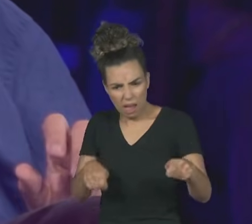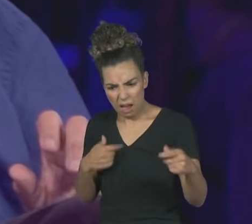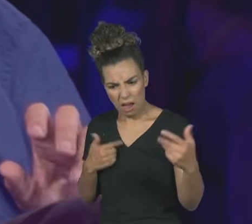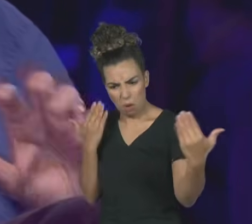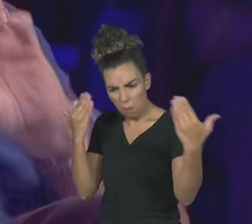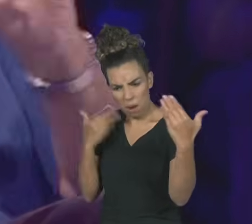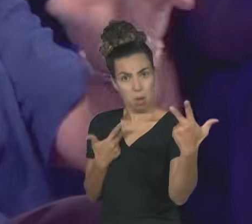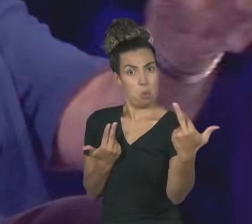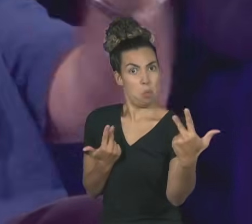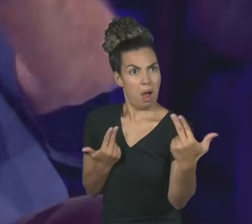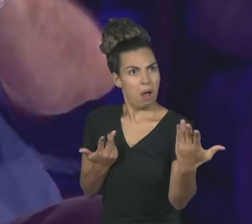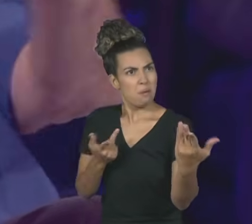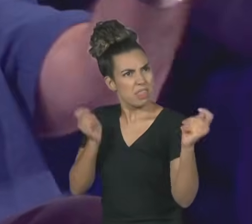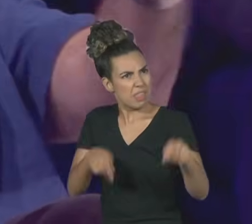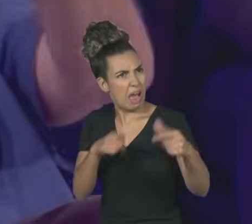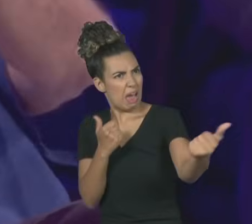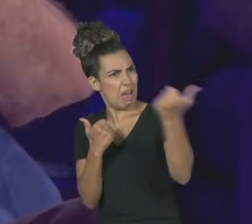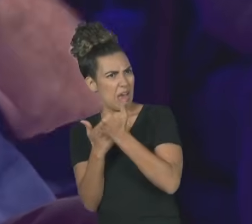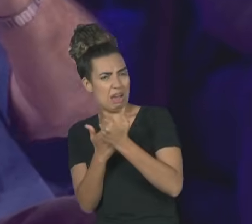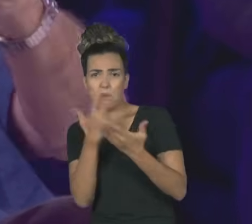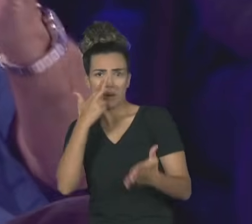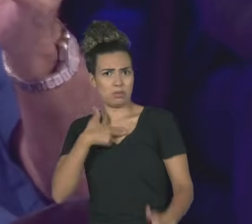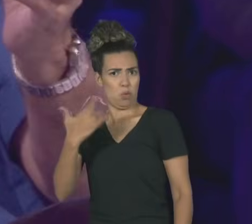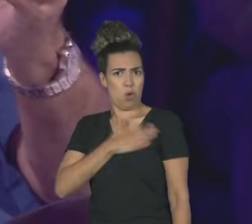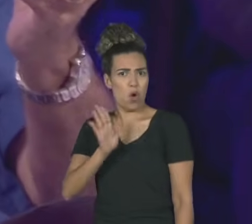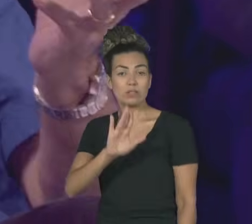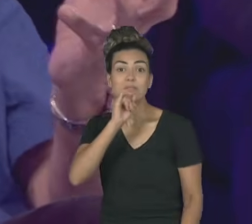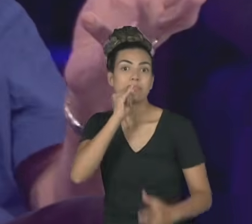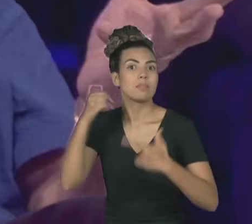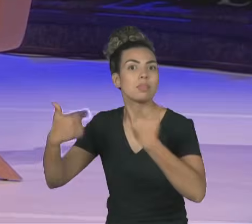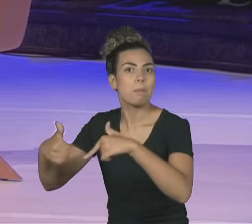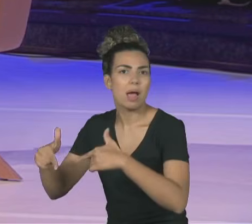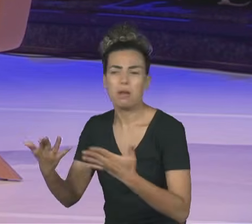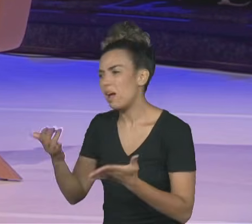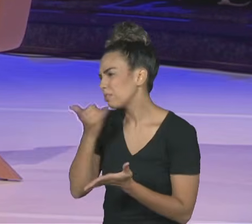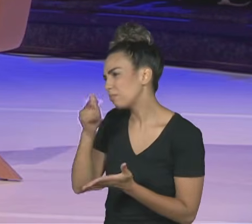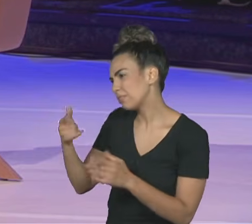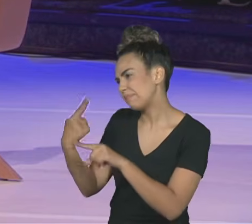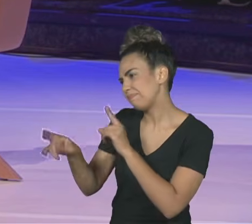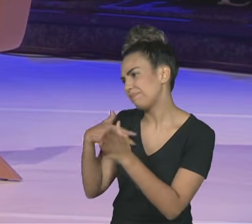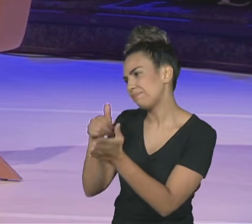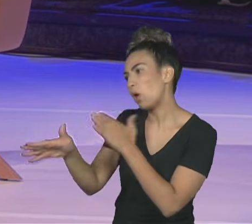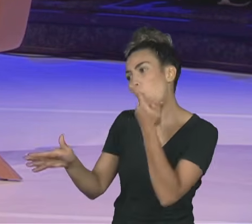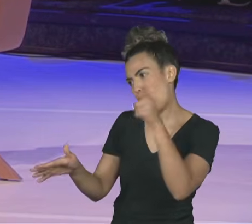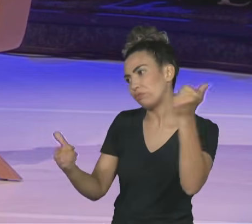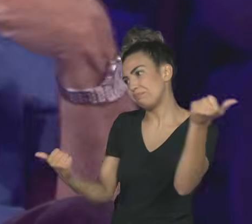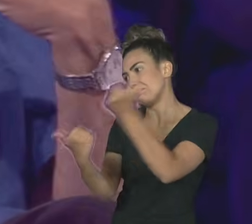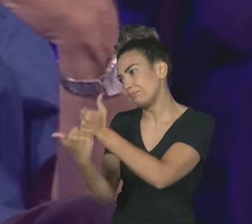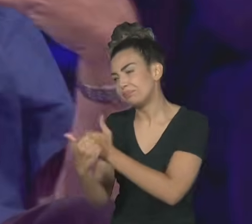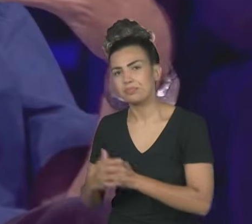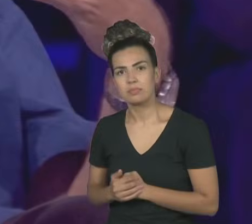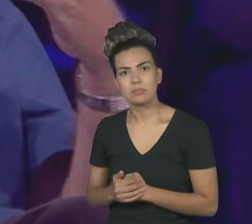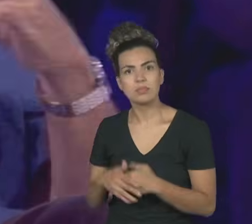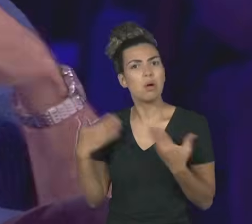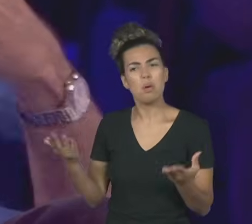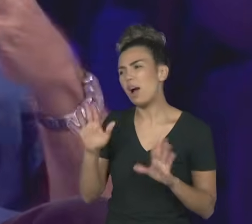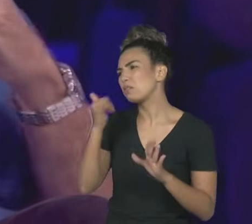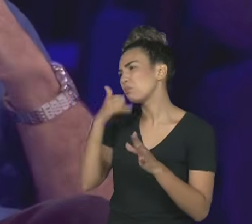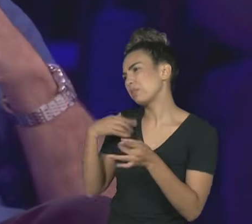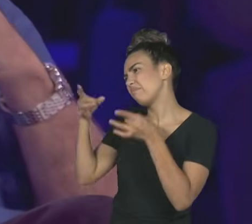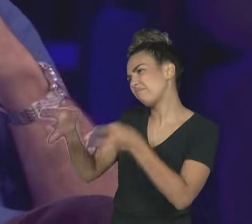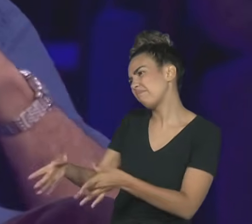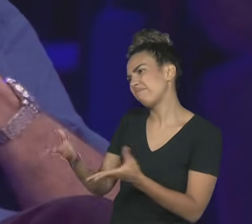no amor, dizendo, eu troquei você por um modelo melhor. Não, isso quando você chegou nesse